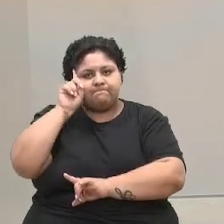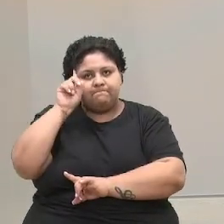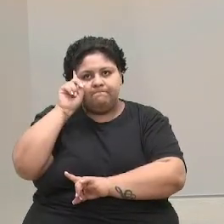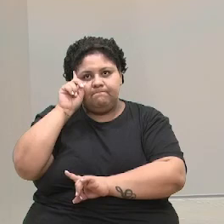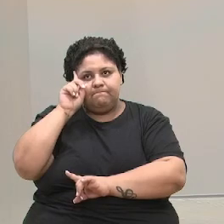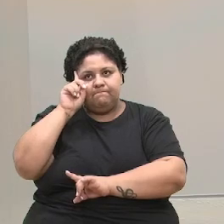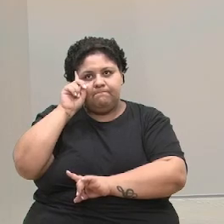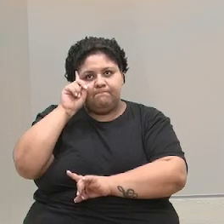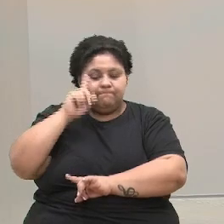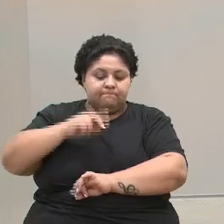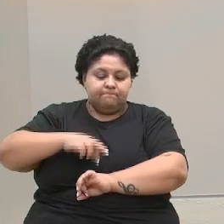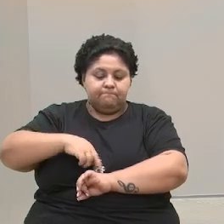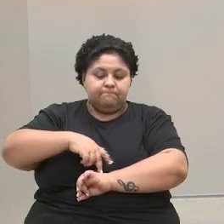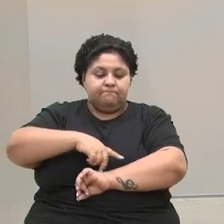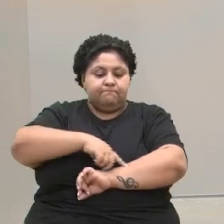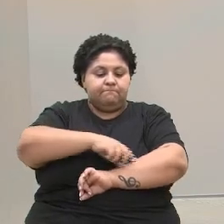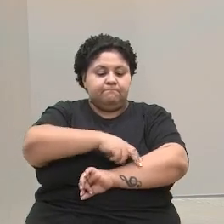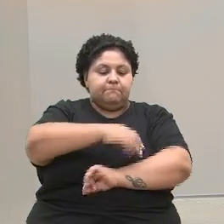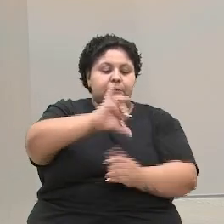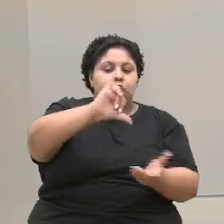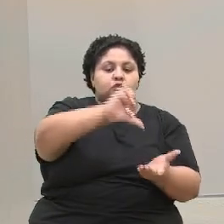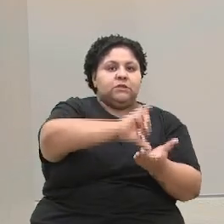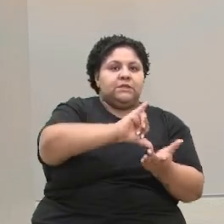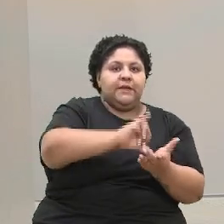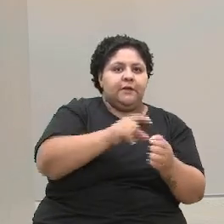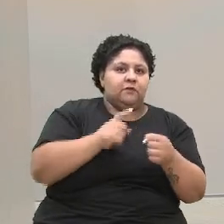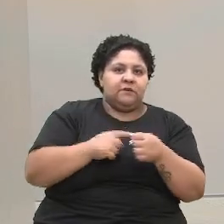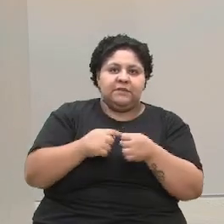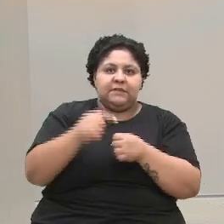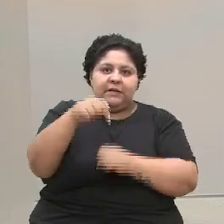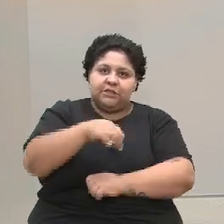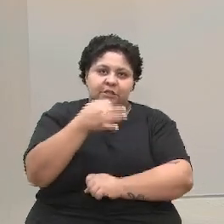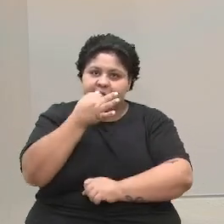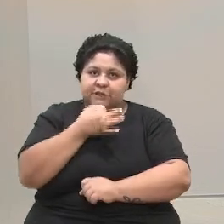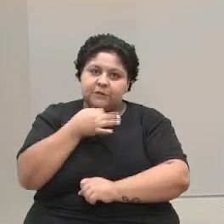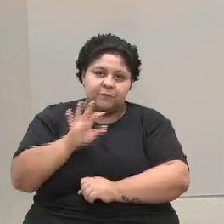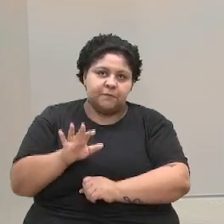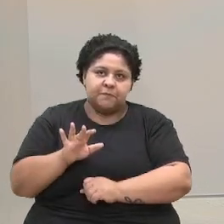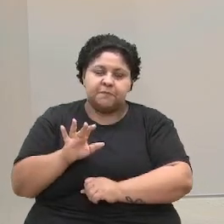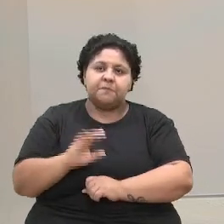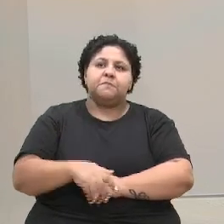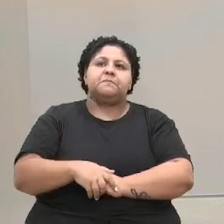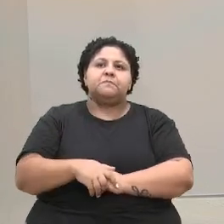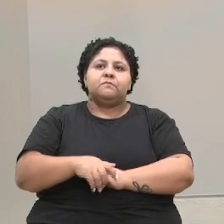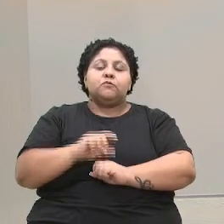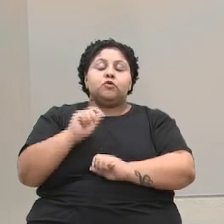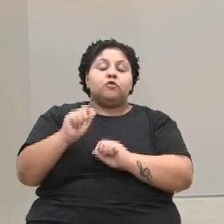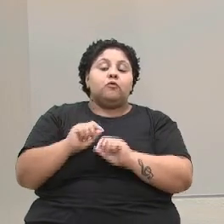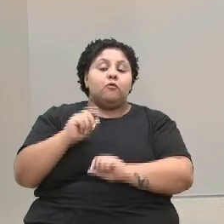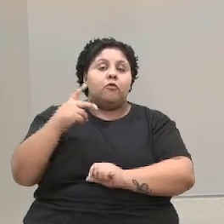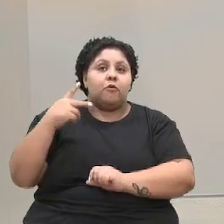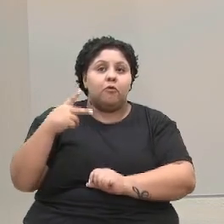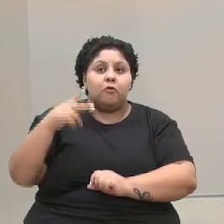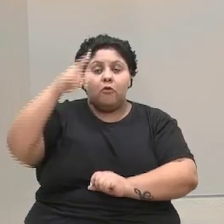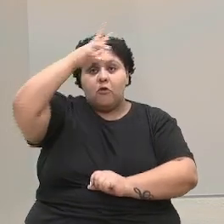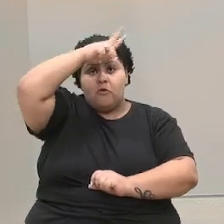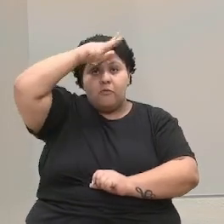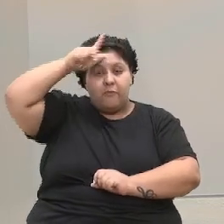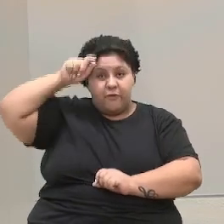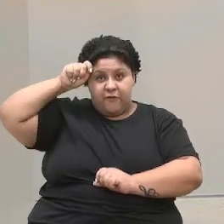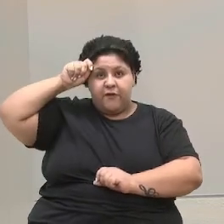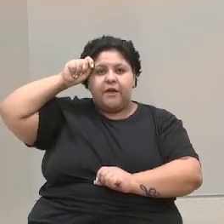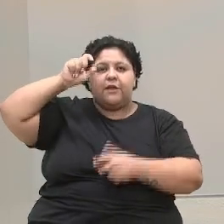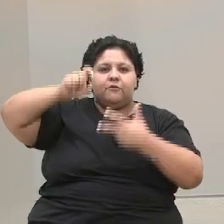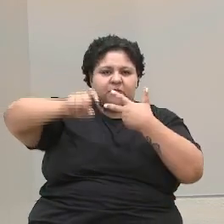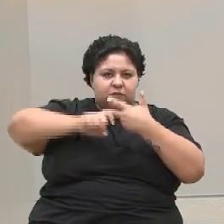circulo no centro, enfim, na cidade de Caxias do Sul. O que o prefeito executivo está